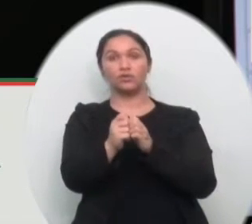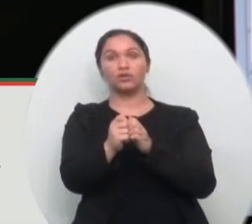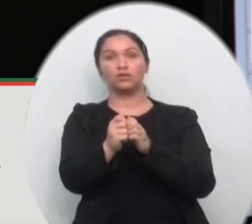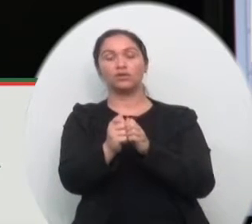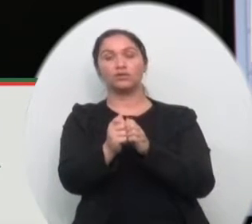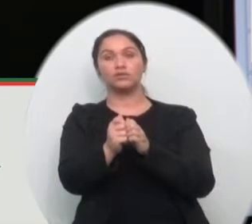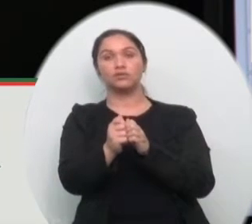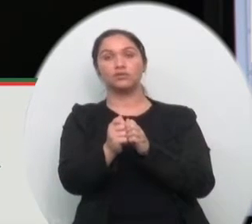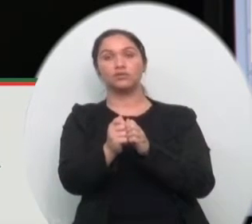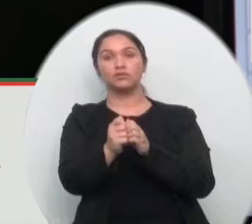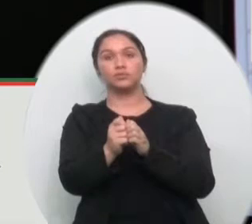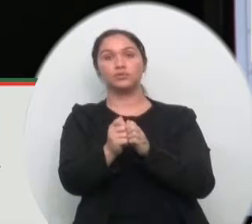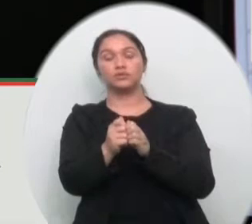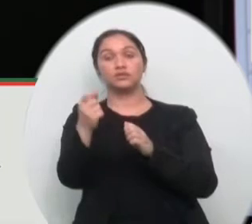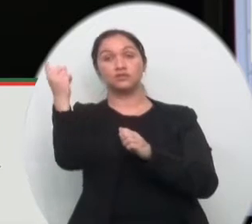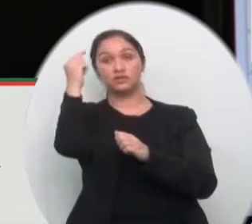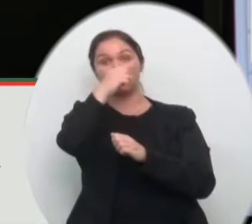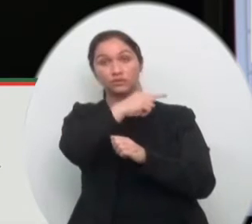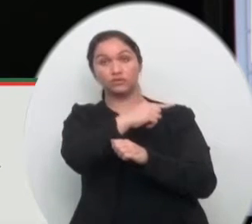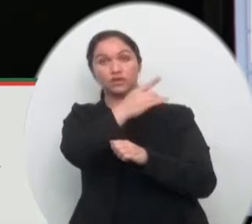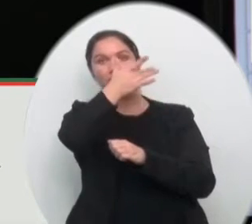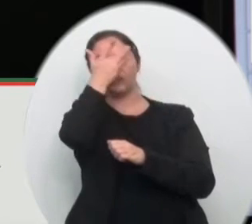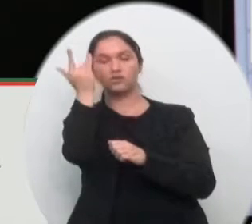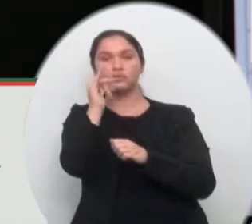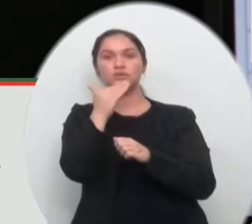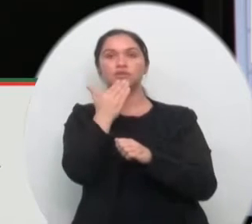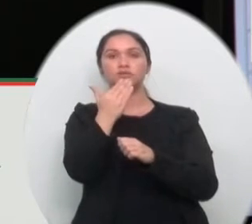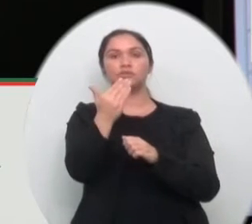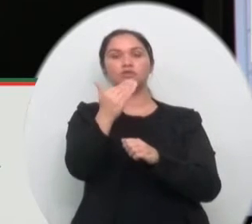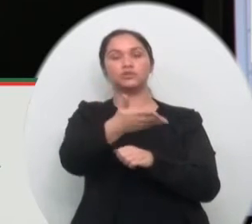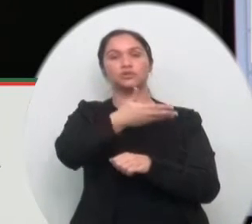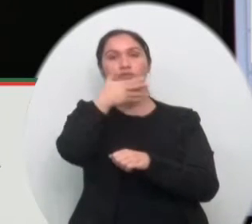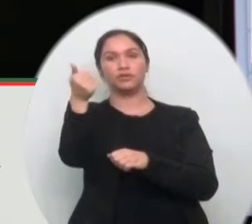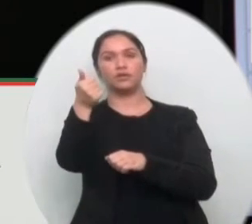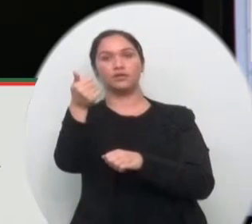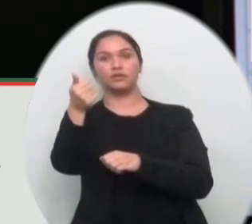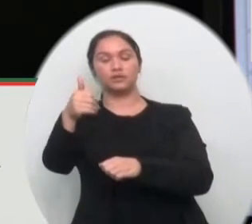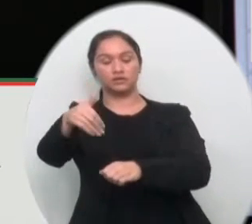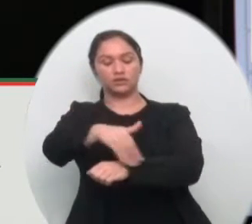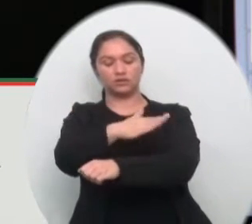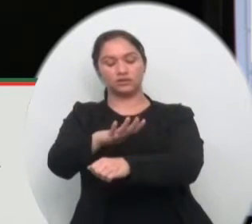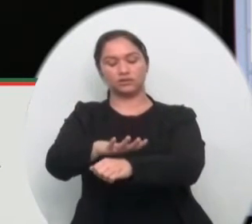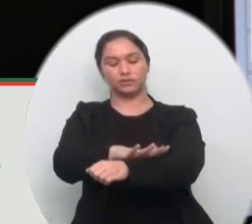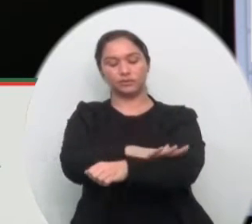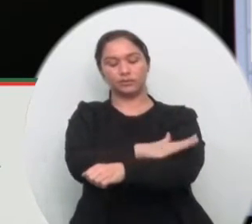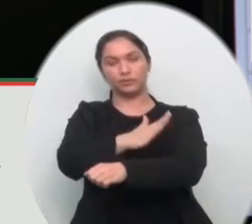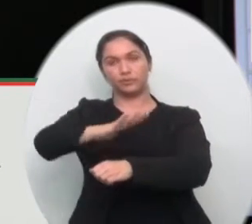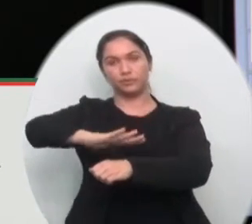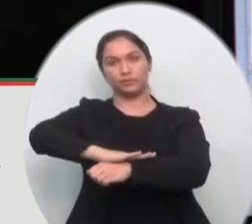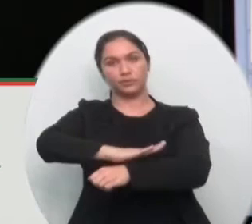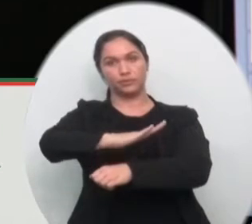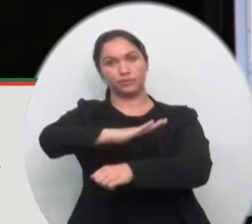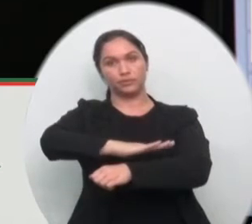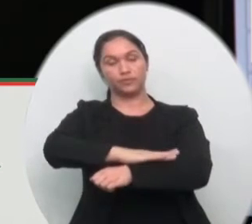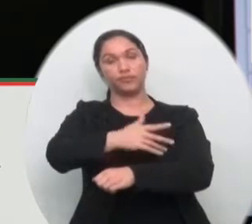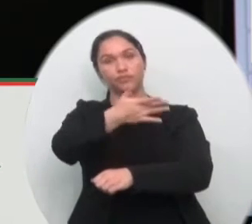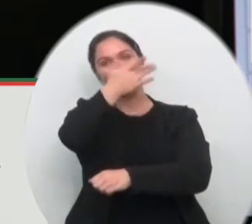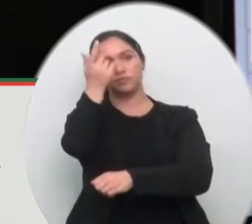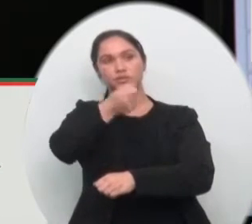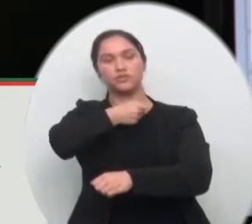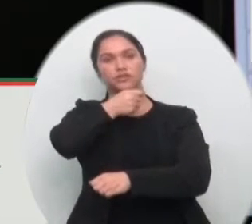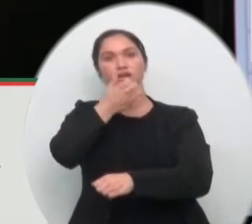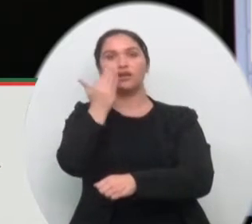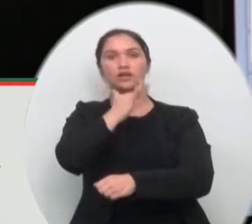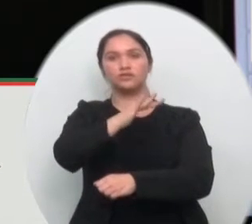o desequilíbrio, aquele balanço nos ônibus, né? A pessoa entra, o ônibus já sai e fica naquele saculejo. Então, as pessoas de idade,